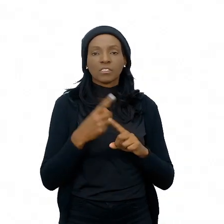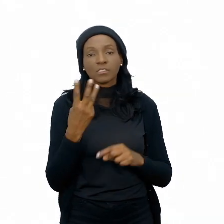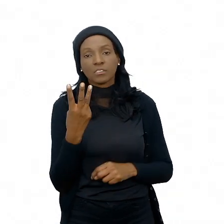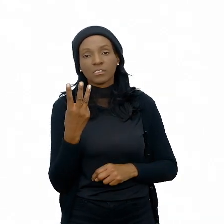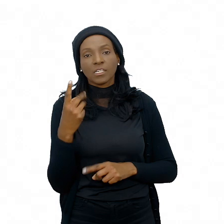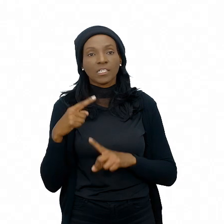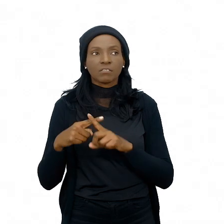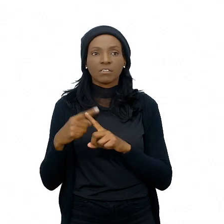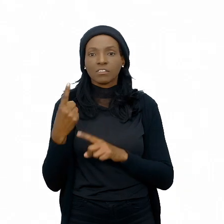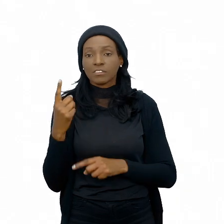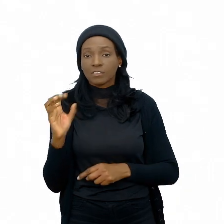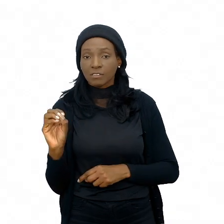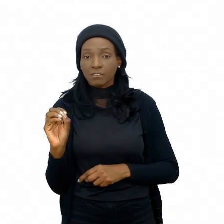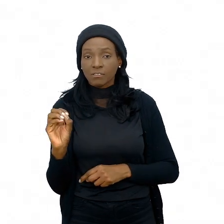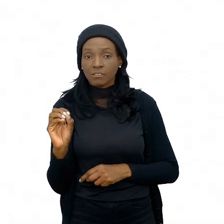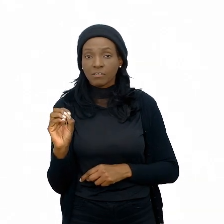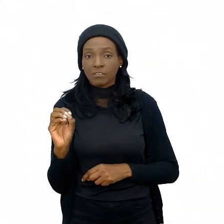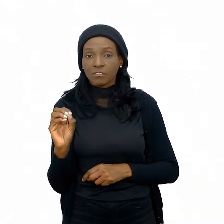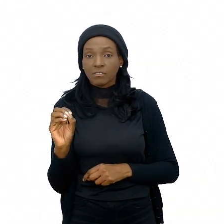10.